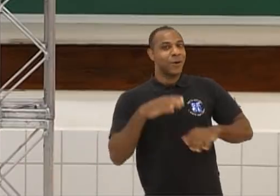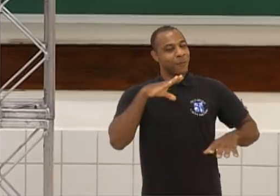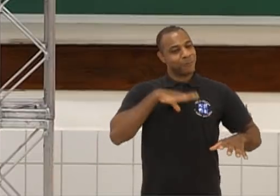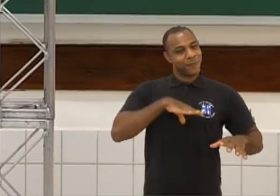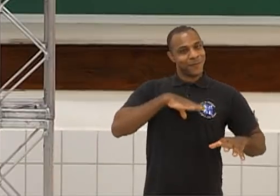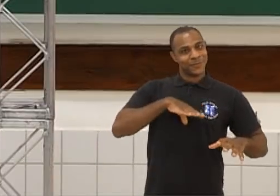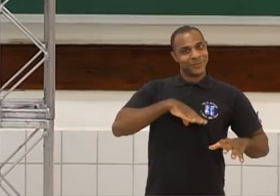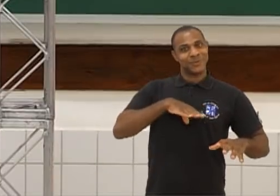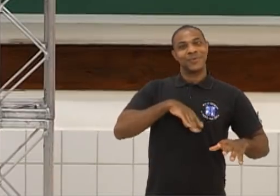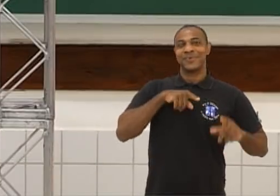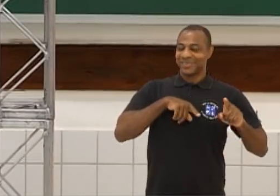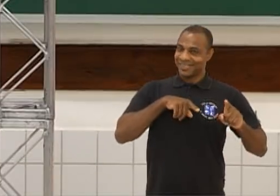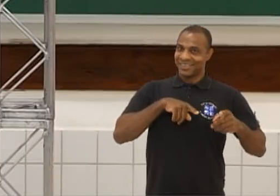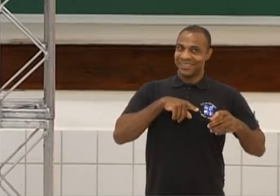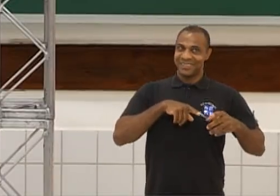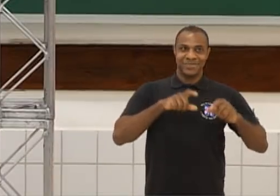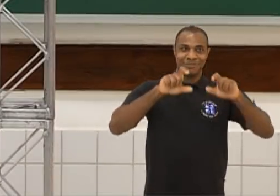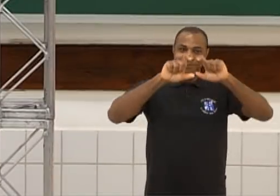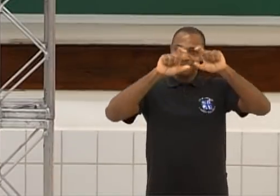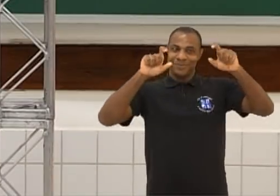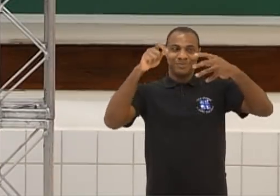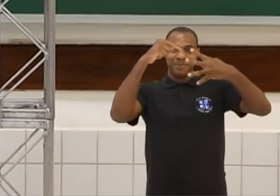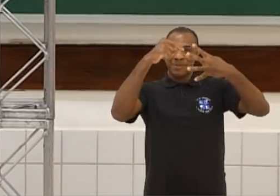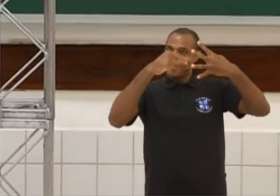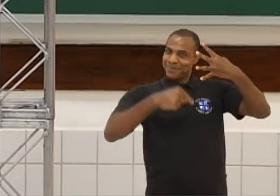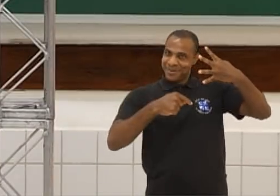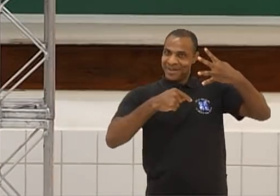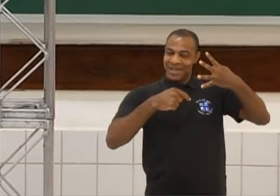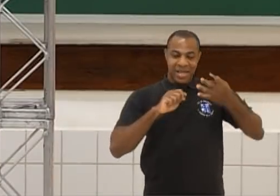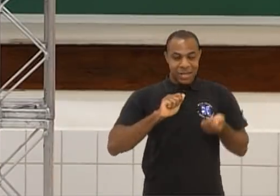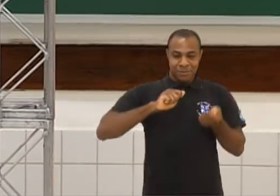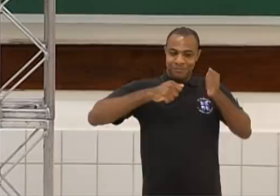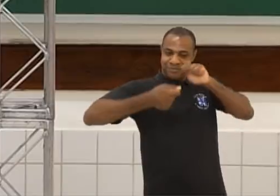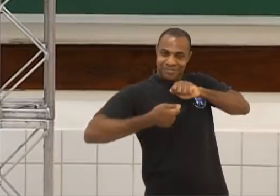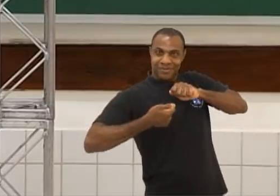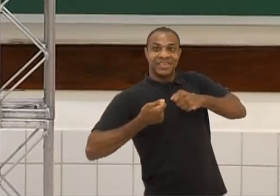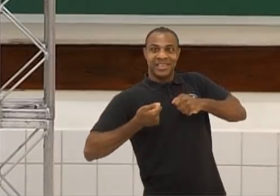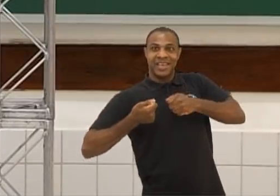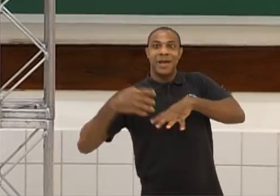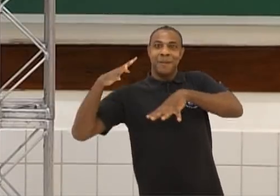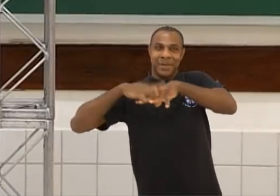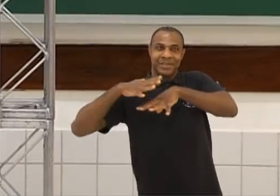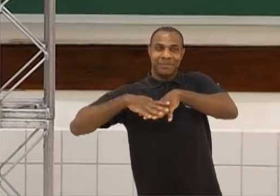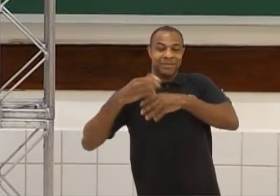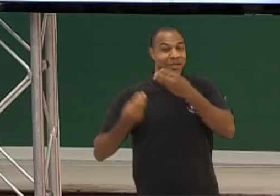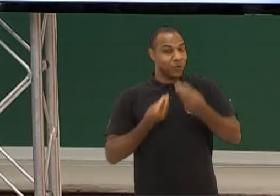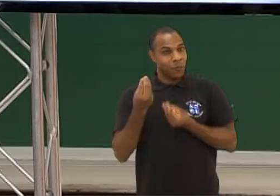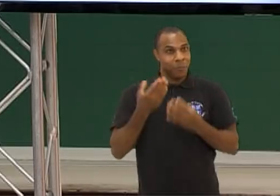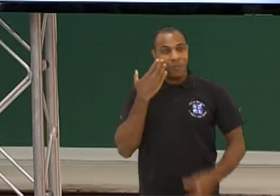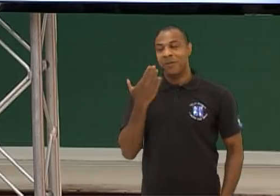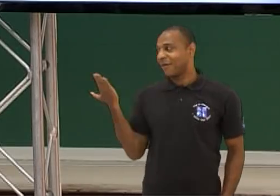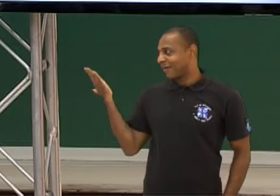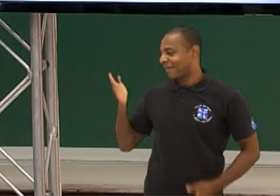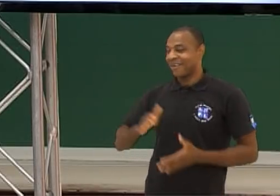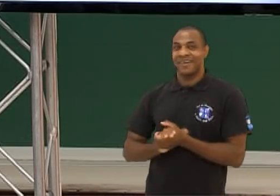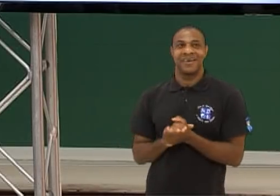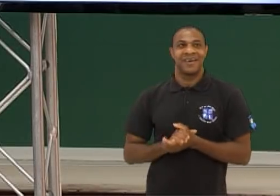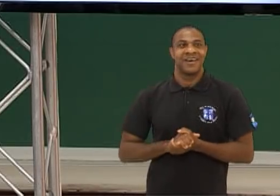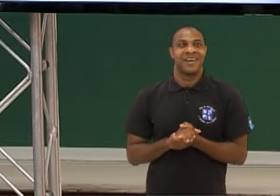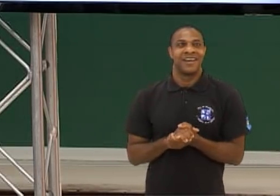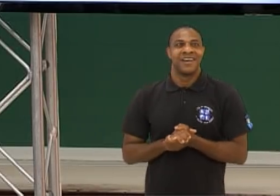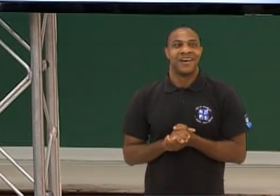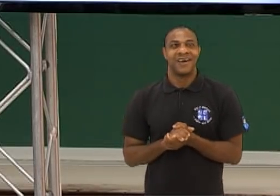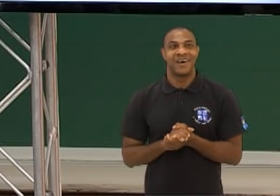para a linguagem simbólica da matemática, formando as equações, né? Então, vamos lá? Ó, o quadrado de um número